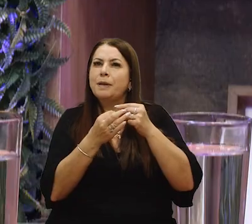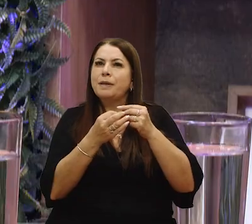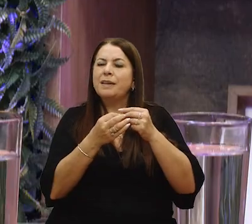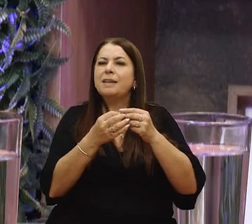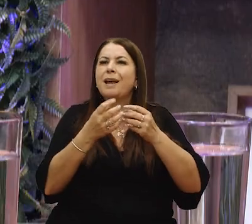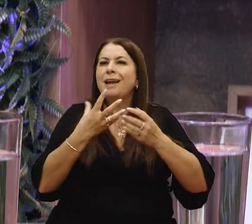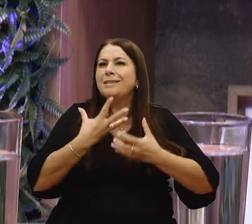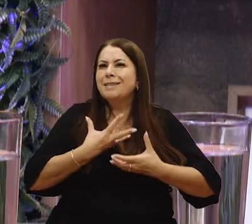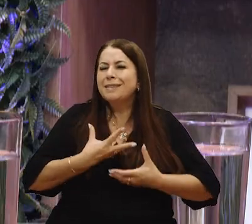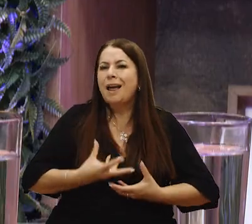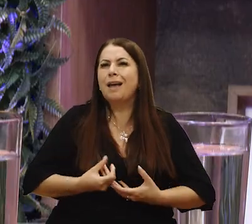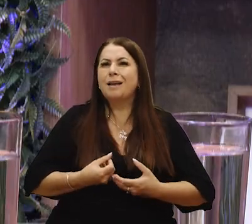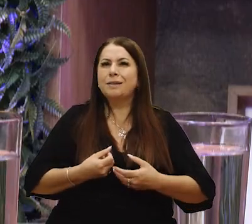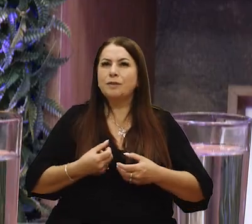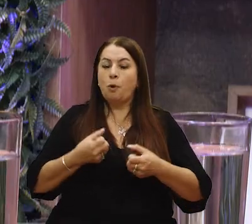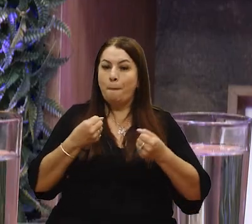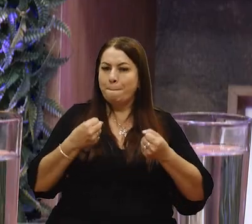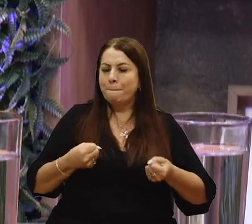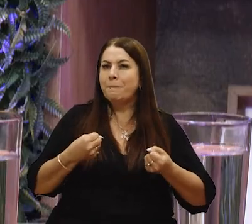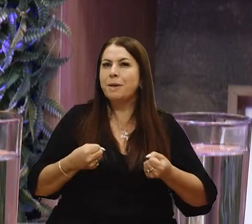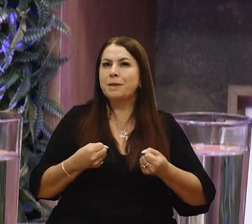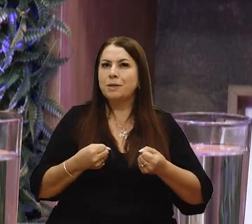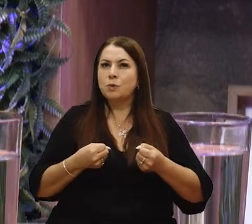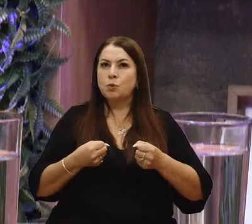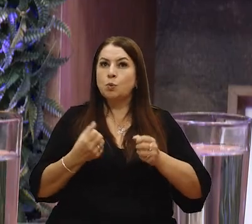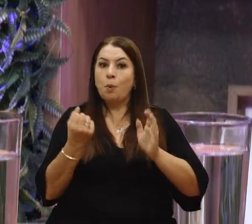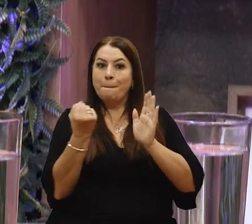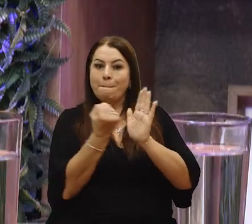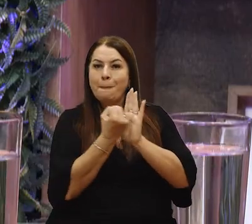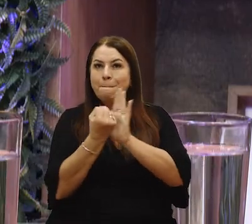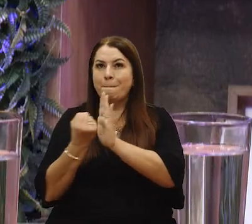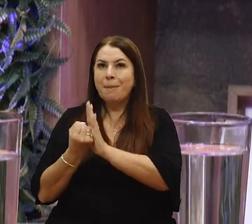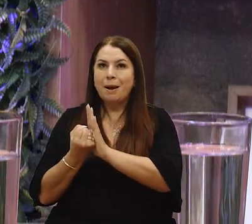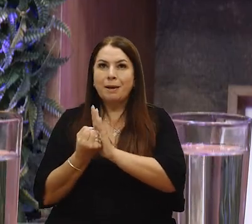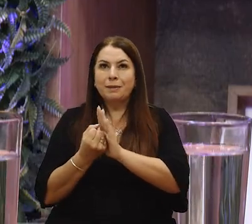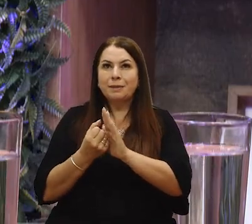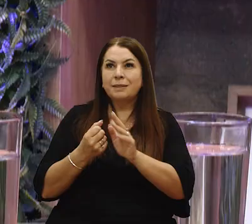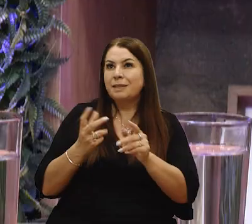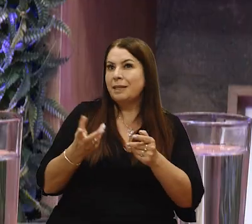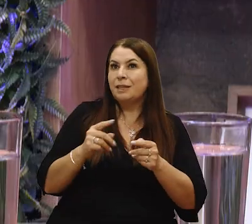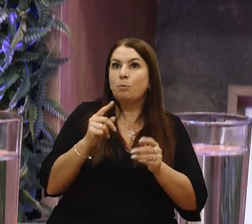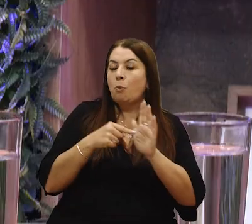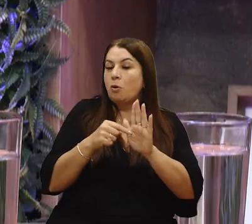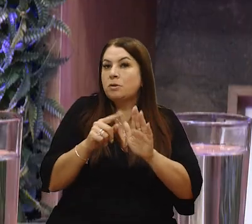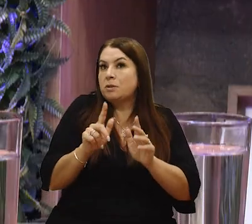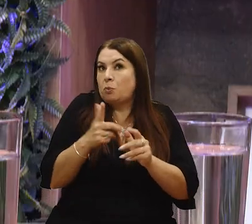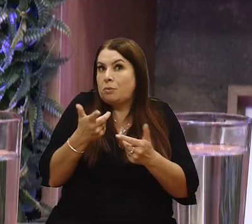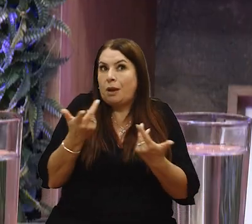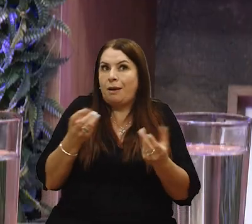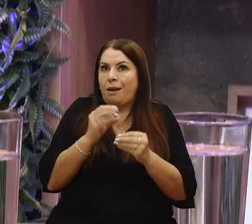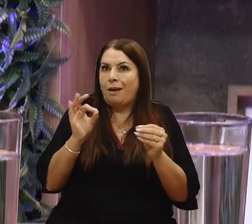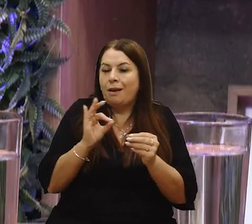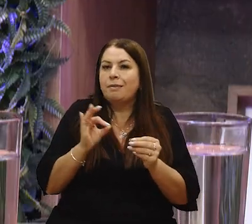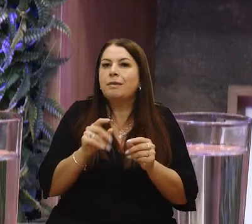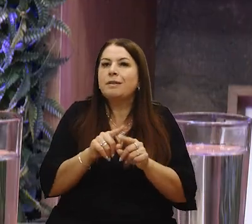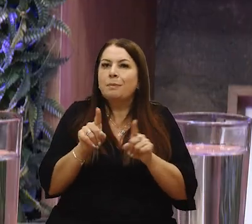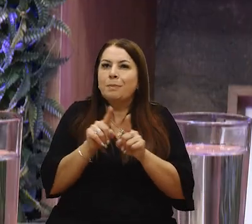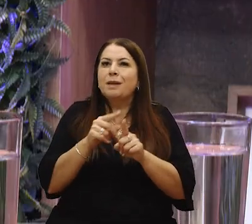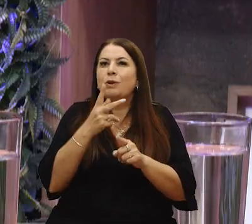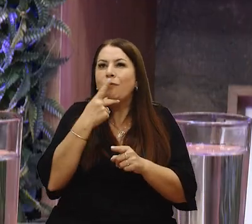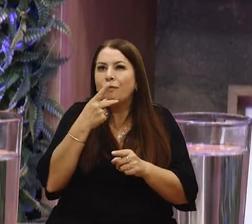A gente tem o DEXA, que é um outro exame muito legal para a gente trazer para avaliação do paciente, que mostra toda essa composição corporal.